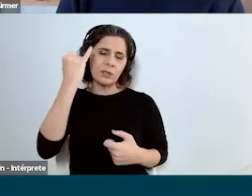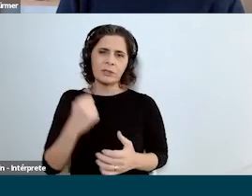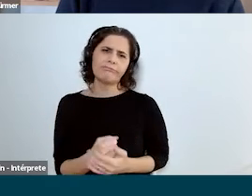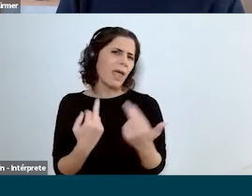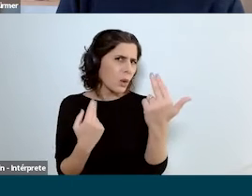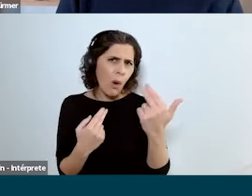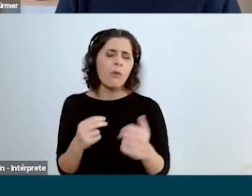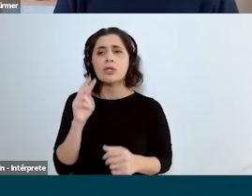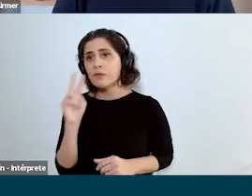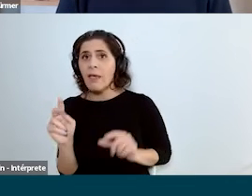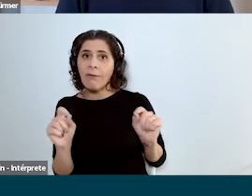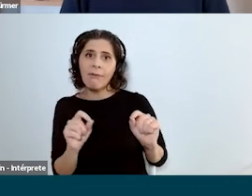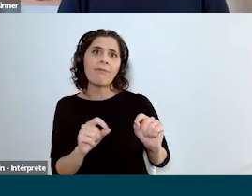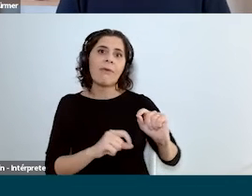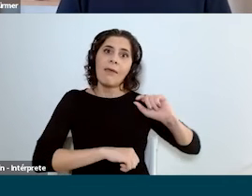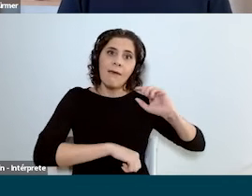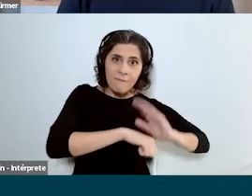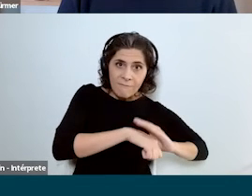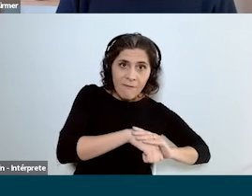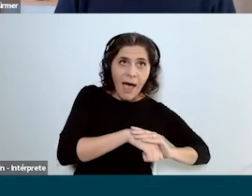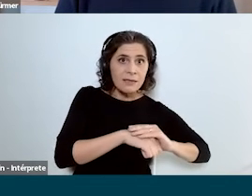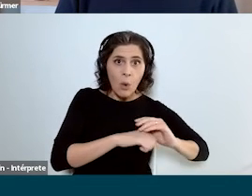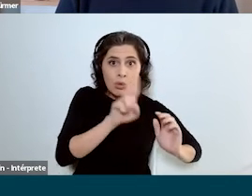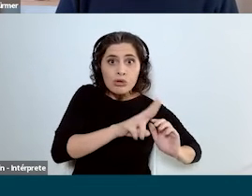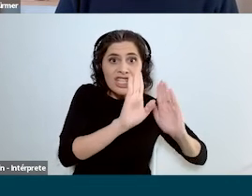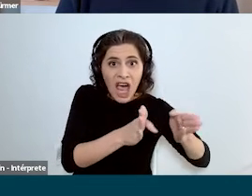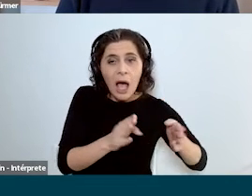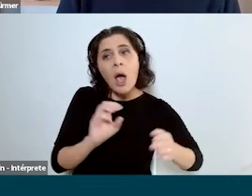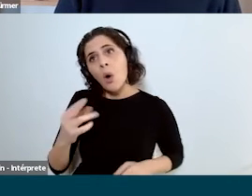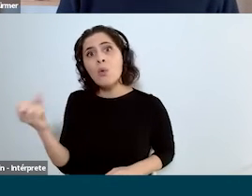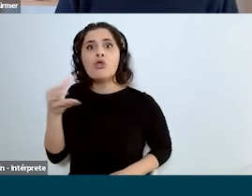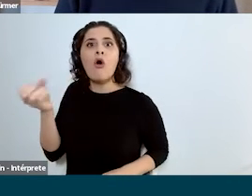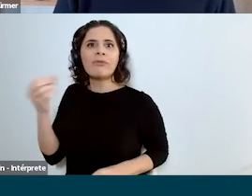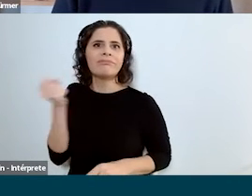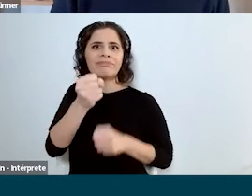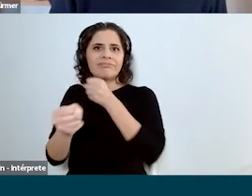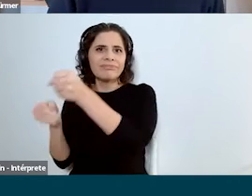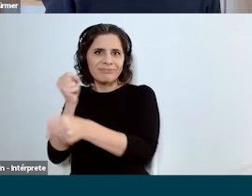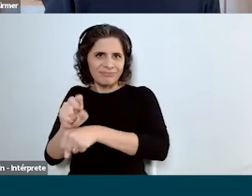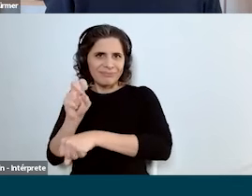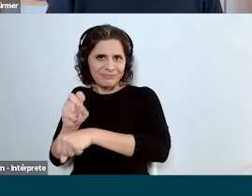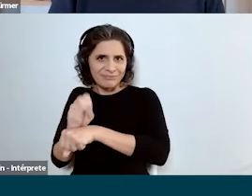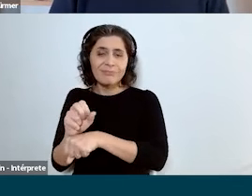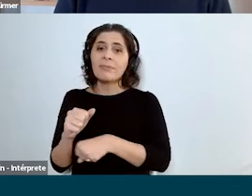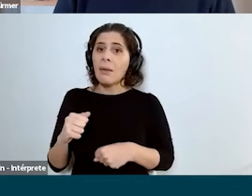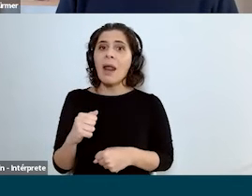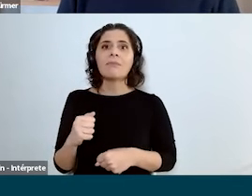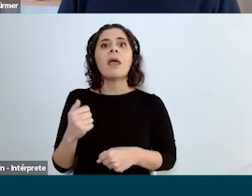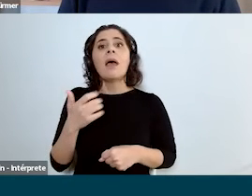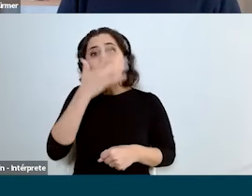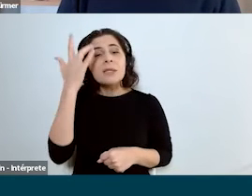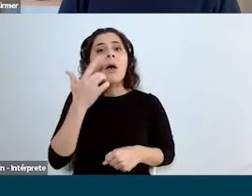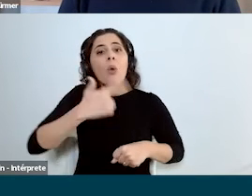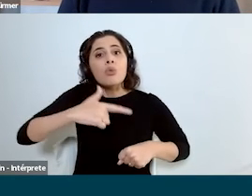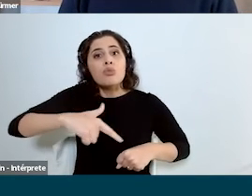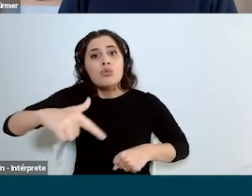mesmo. Mesma lógica aqui. Usuário ativo igual a novos usuários, mais usuários recorrentes. E aí, para aumentar os